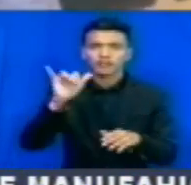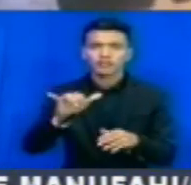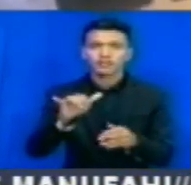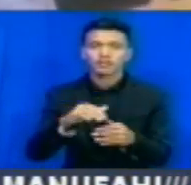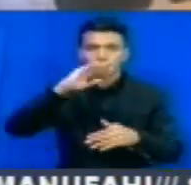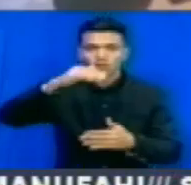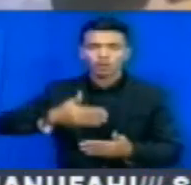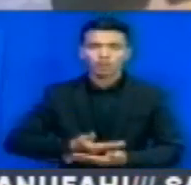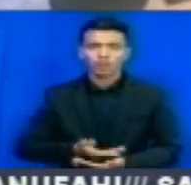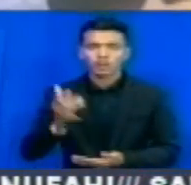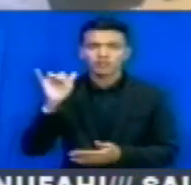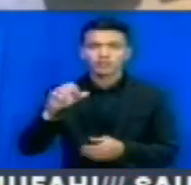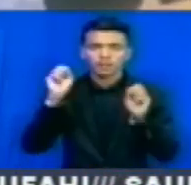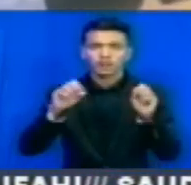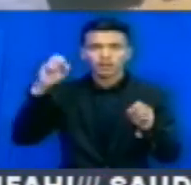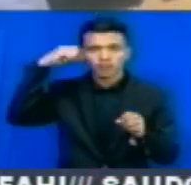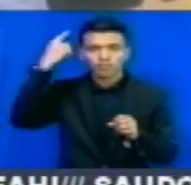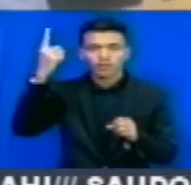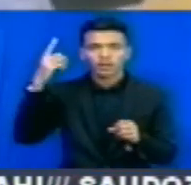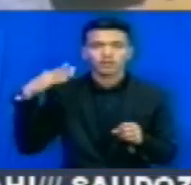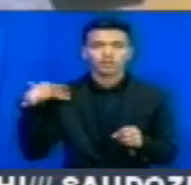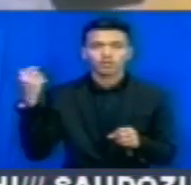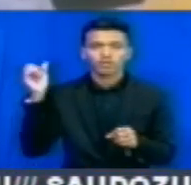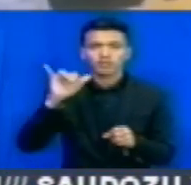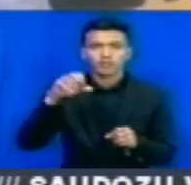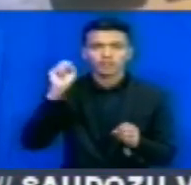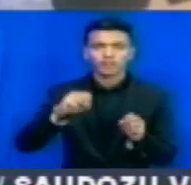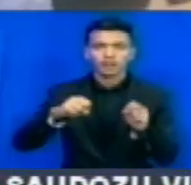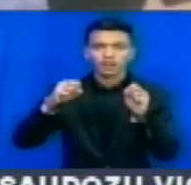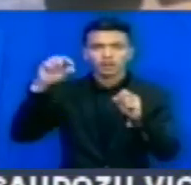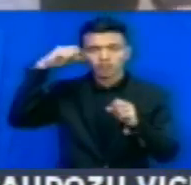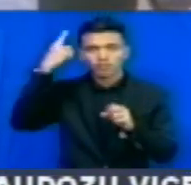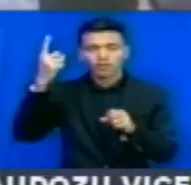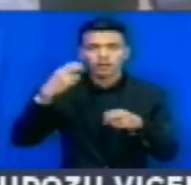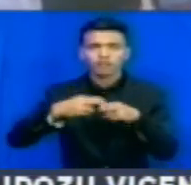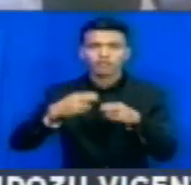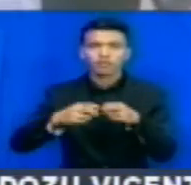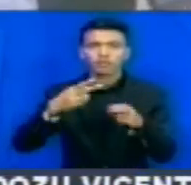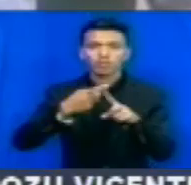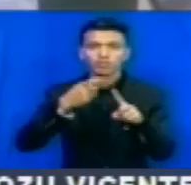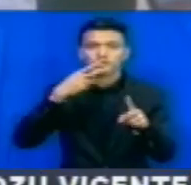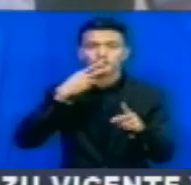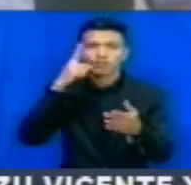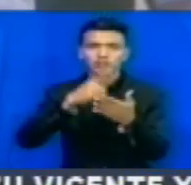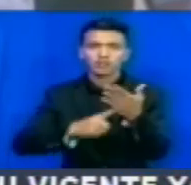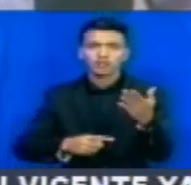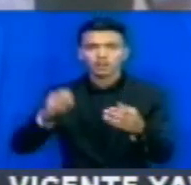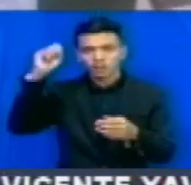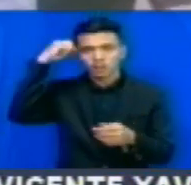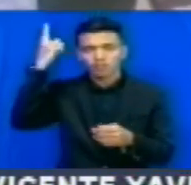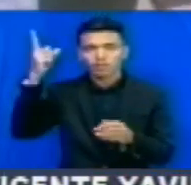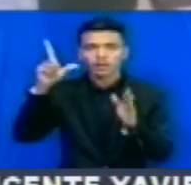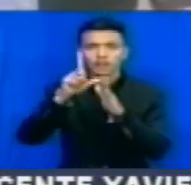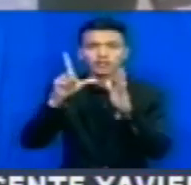sira bela kau prende orang joven sira sira bela kau prende orang impactus si tabat pada maksaida. Comprende